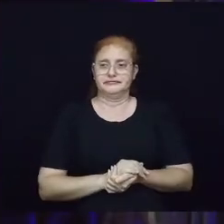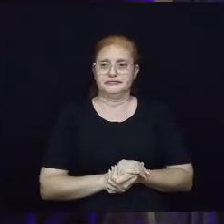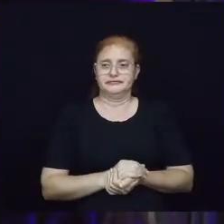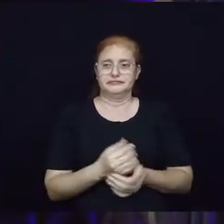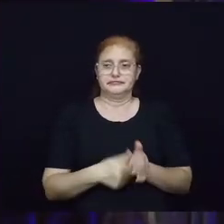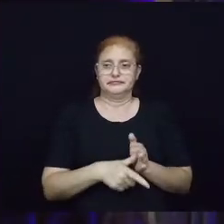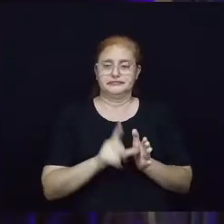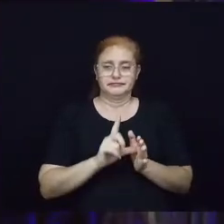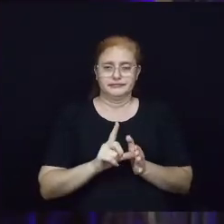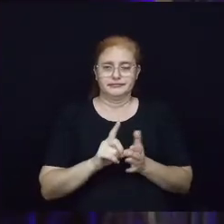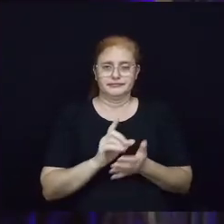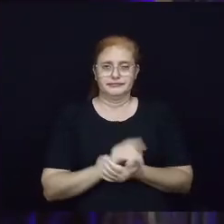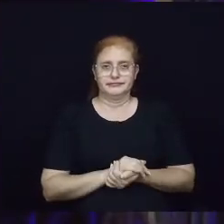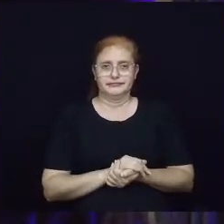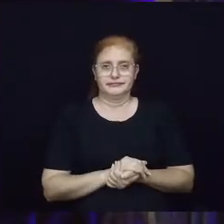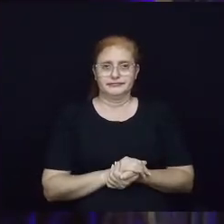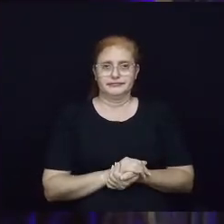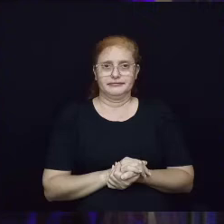Antes